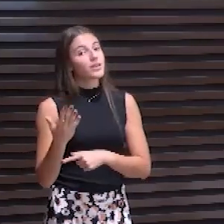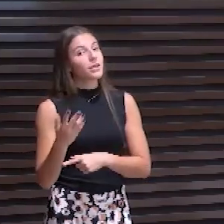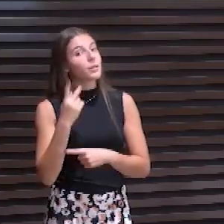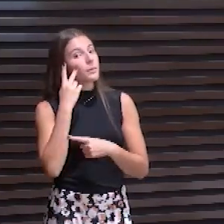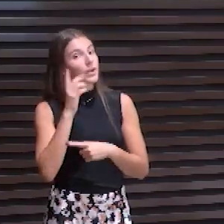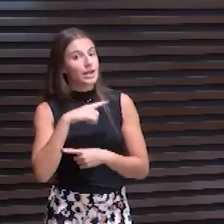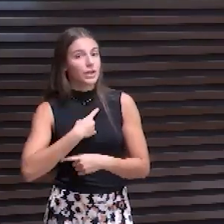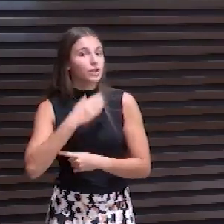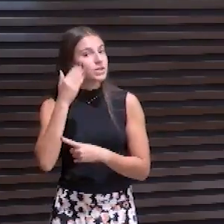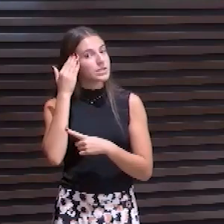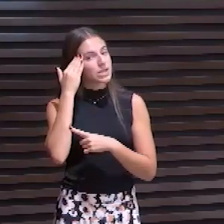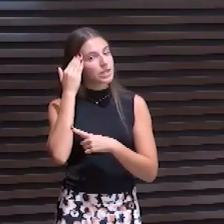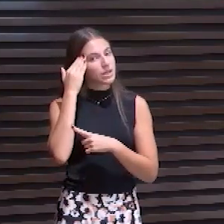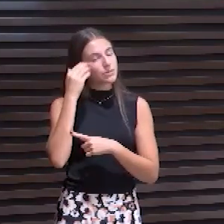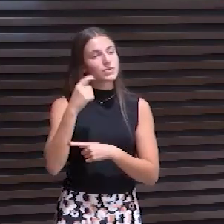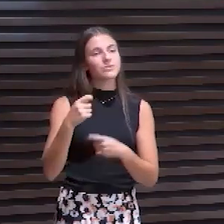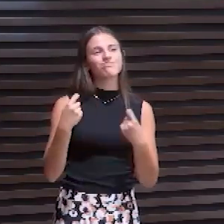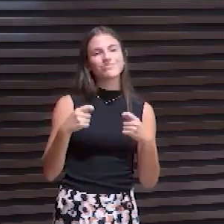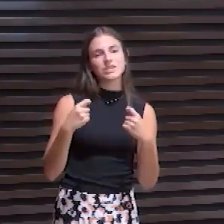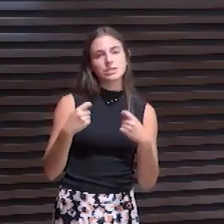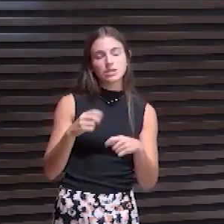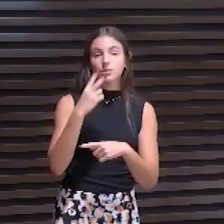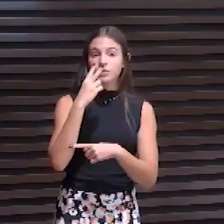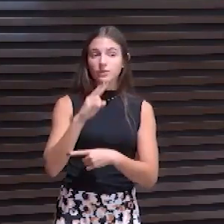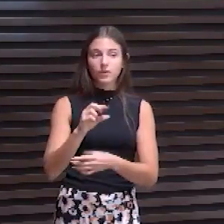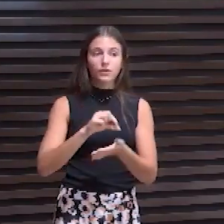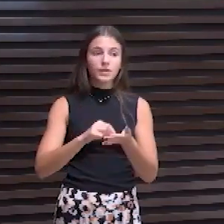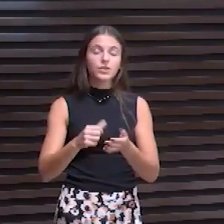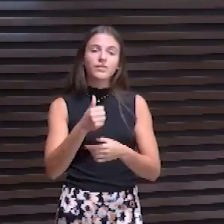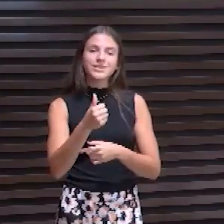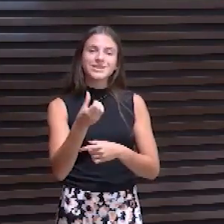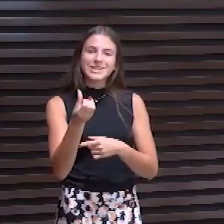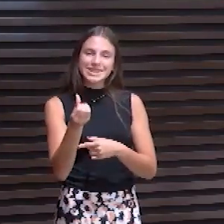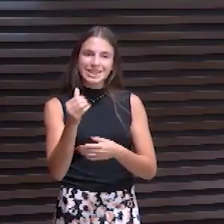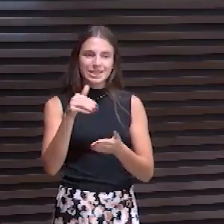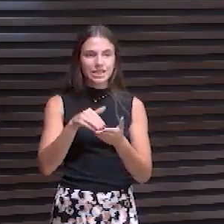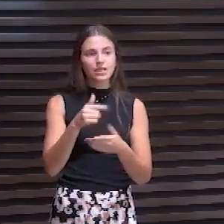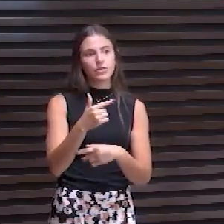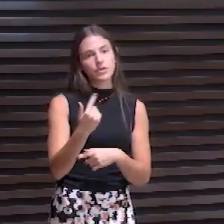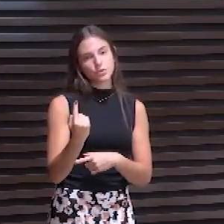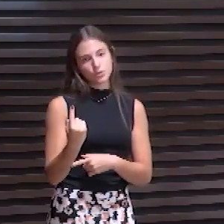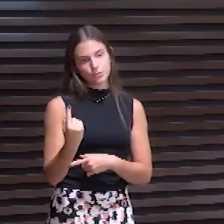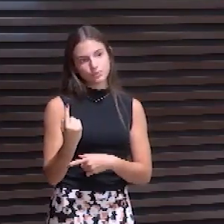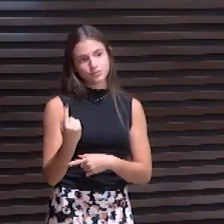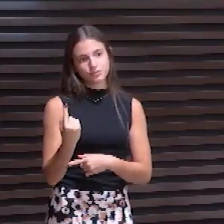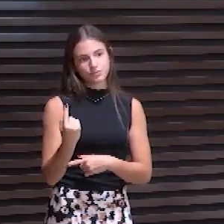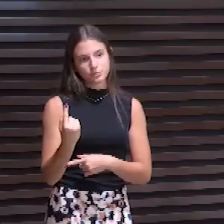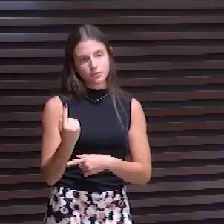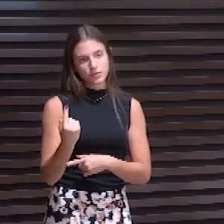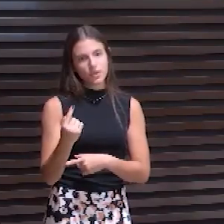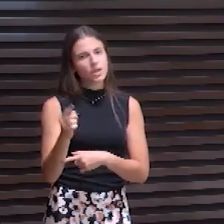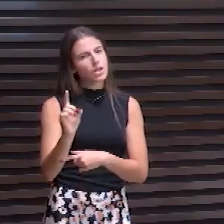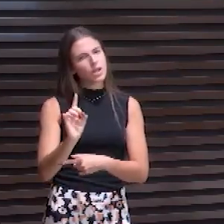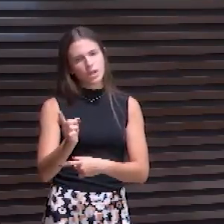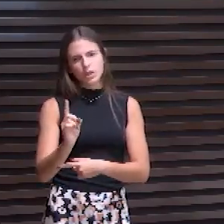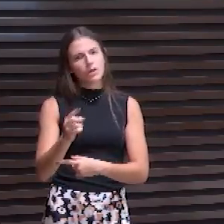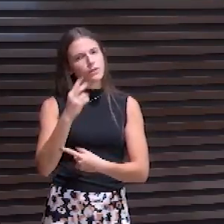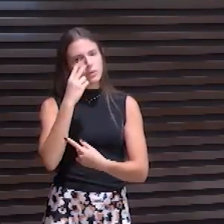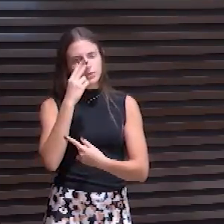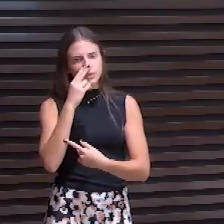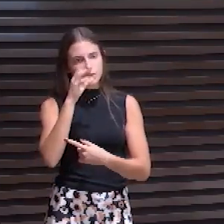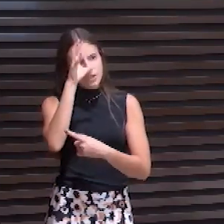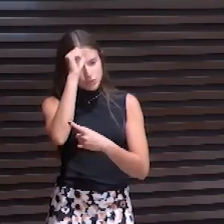melhor isso, nós temos que observar dos versículos 16 ao 21. Nós não vamos expor o versículo 16 ao 21,